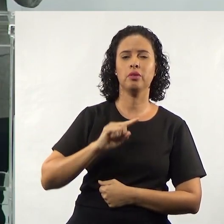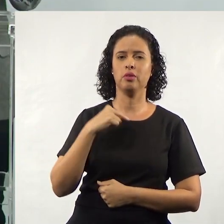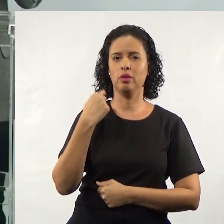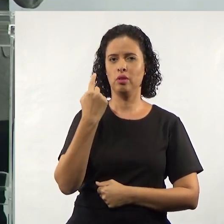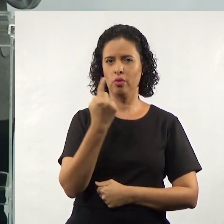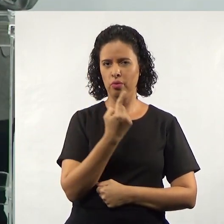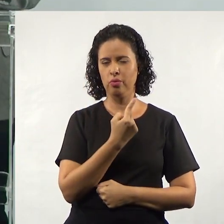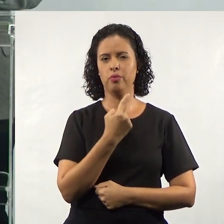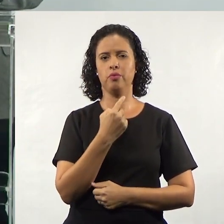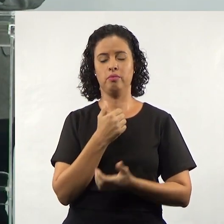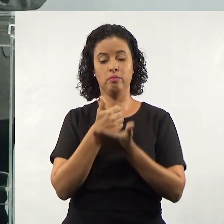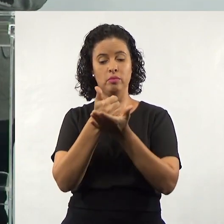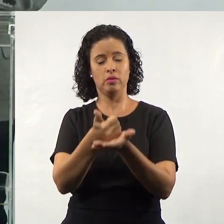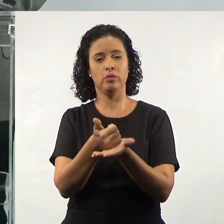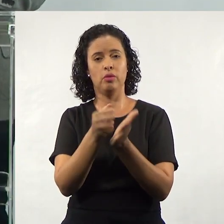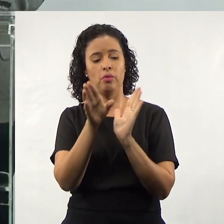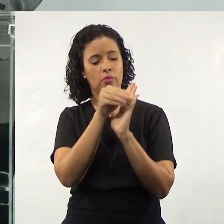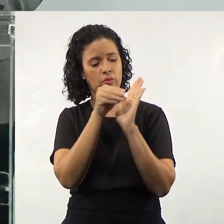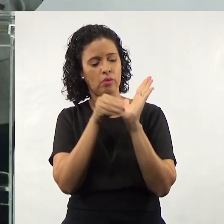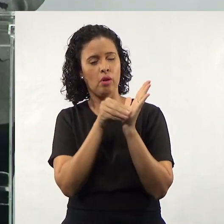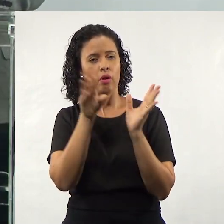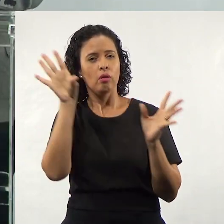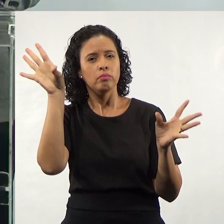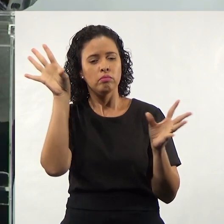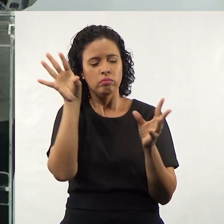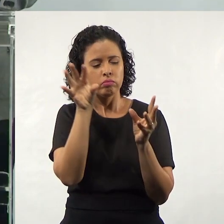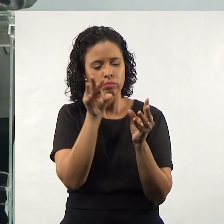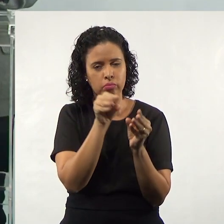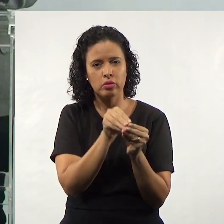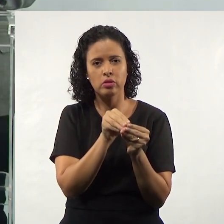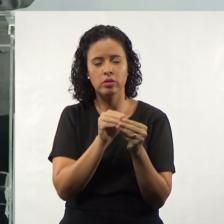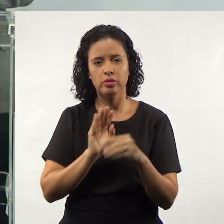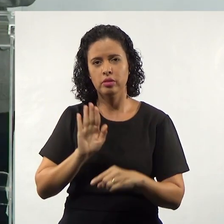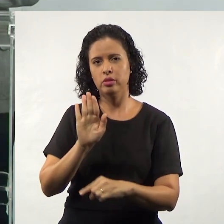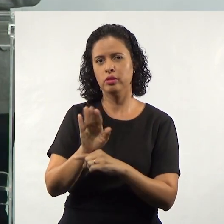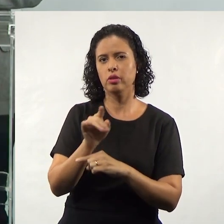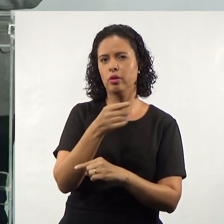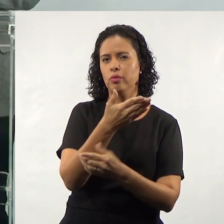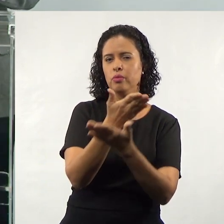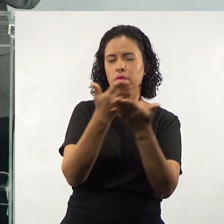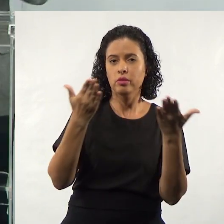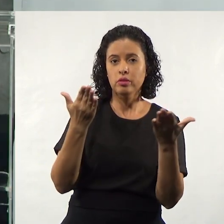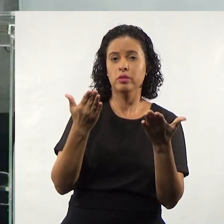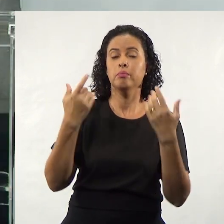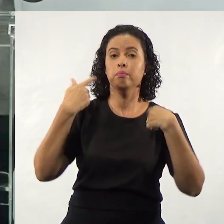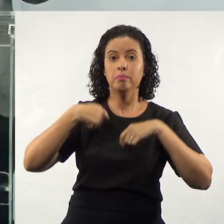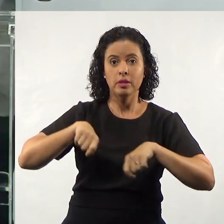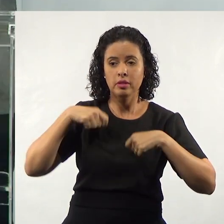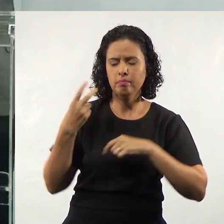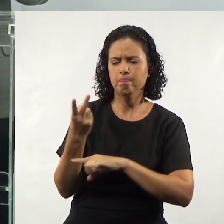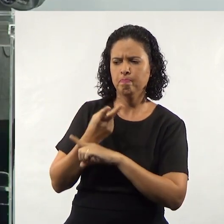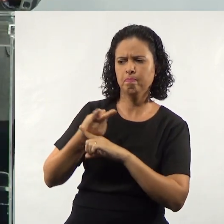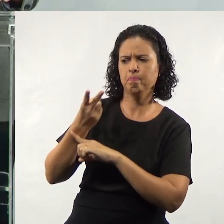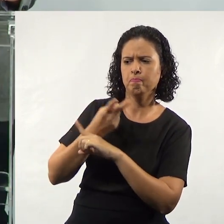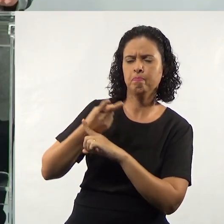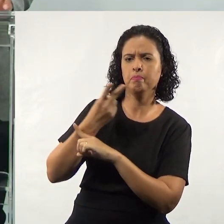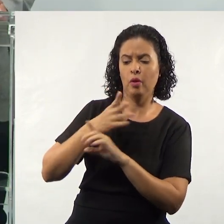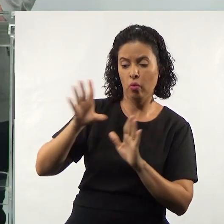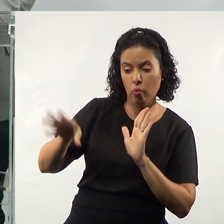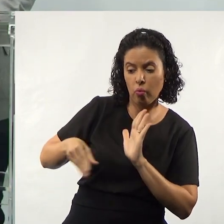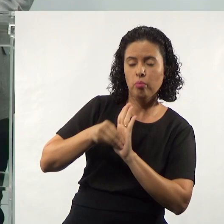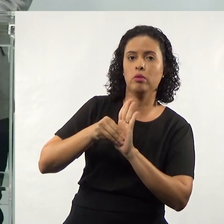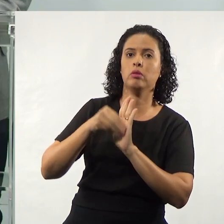Nós trazemos aqui um conteúdo compacto para que te dê uma noção de tudo aquilo que você precisa buscar e complementar os